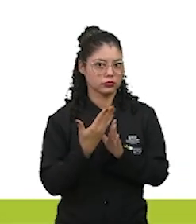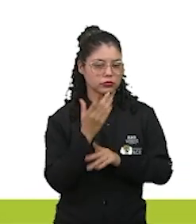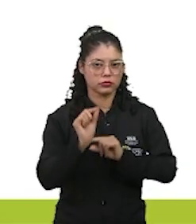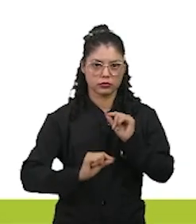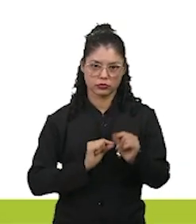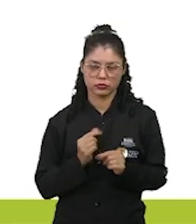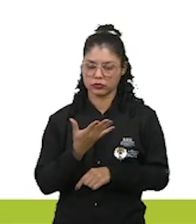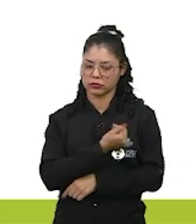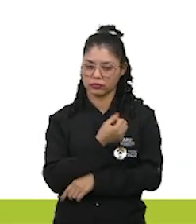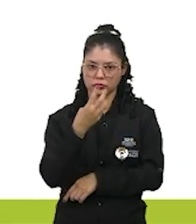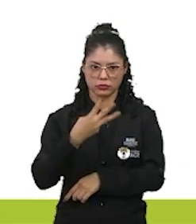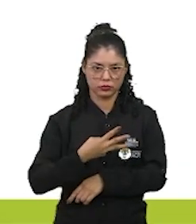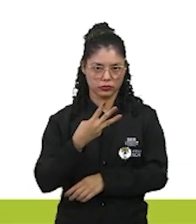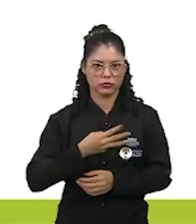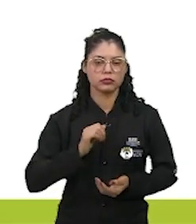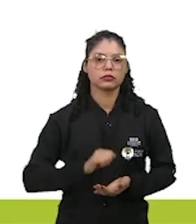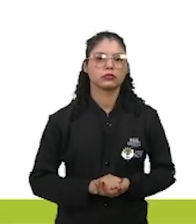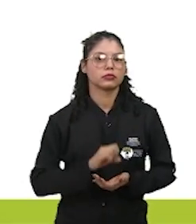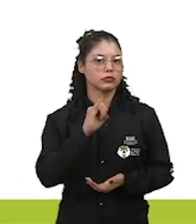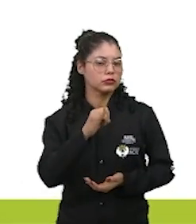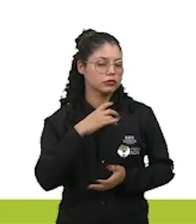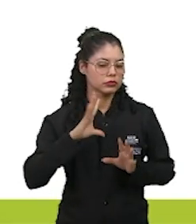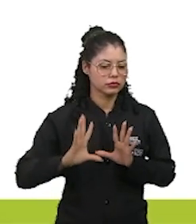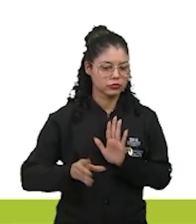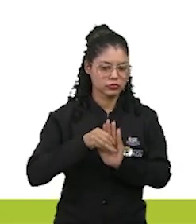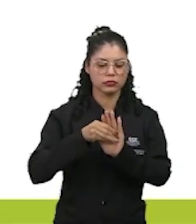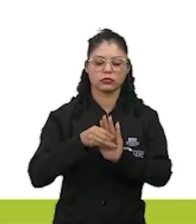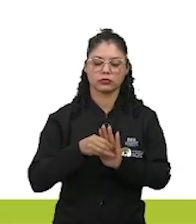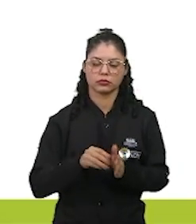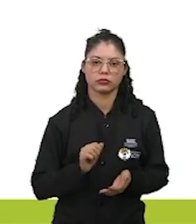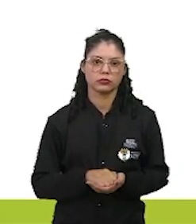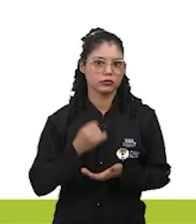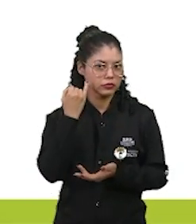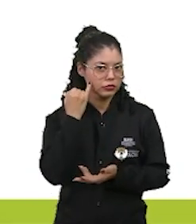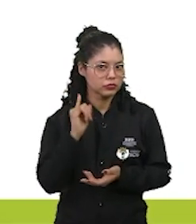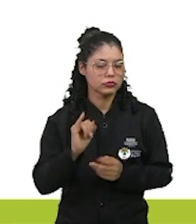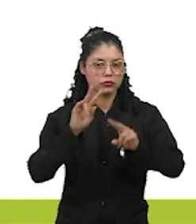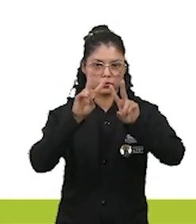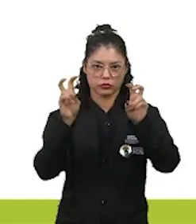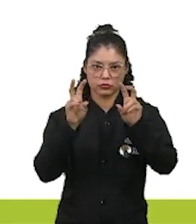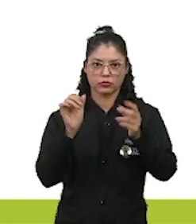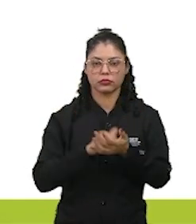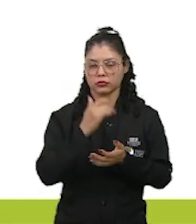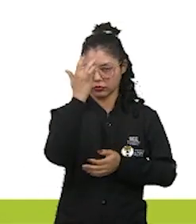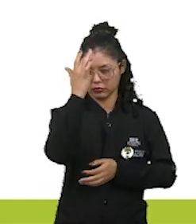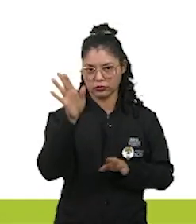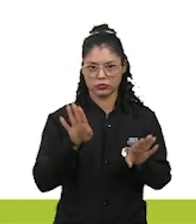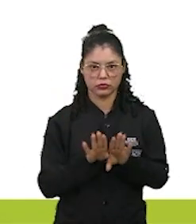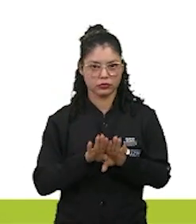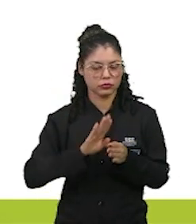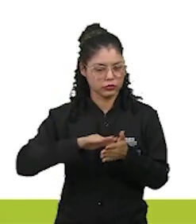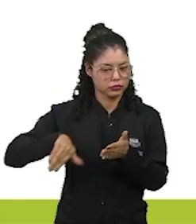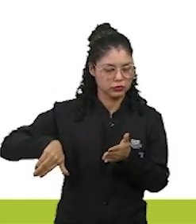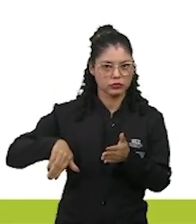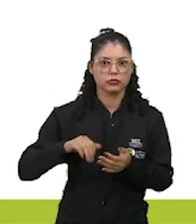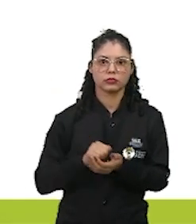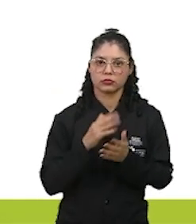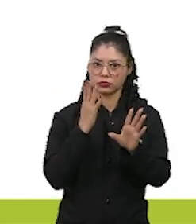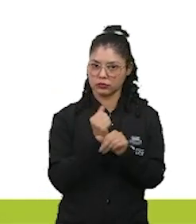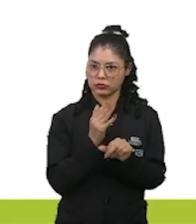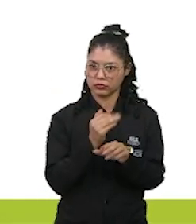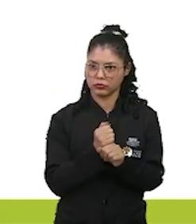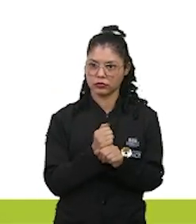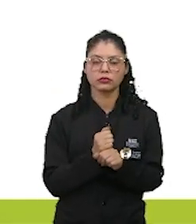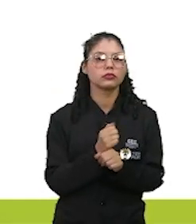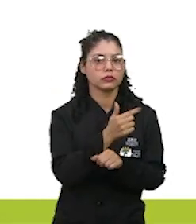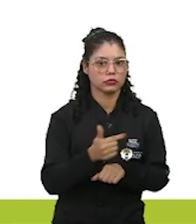gente o número 3, ó. Se você aplicar a ideia do teorema, que fica mais fácil aqui, ou simplesmente tirar a raiz do somatório desses valores